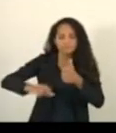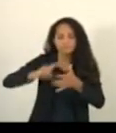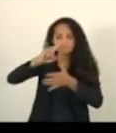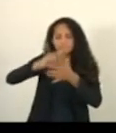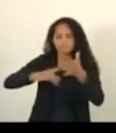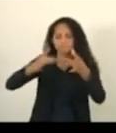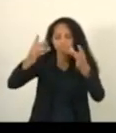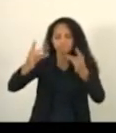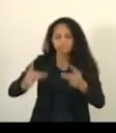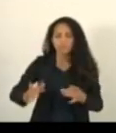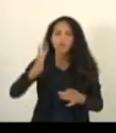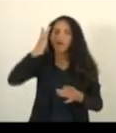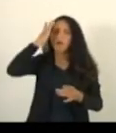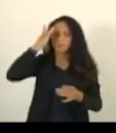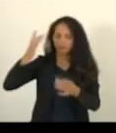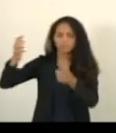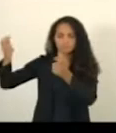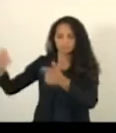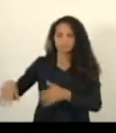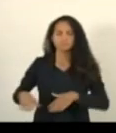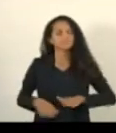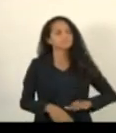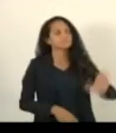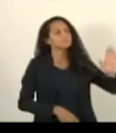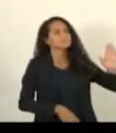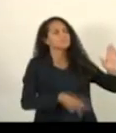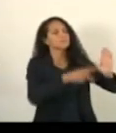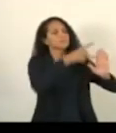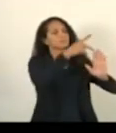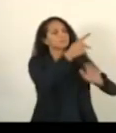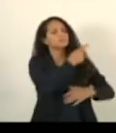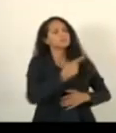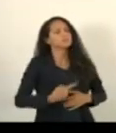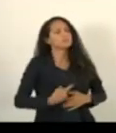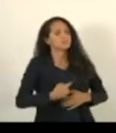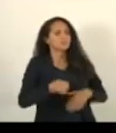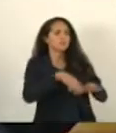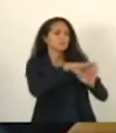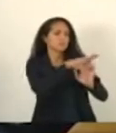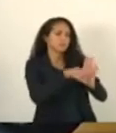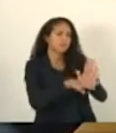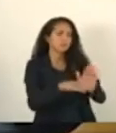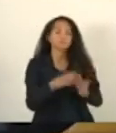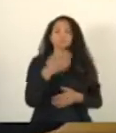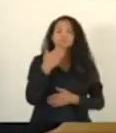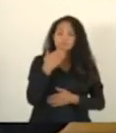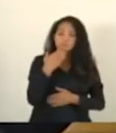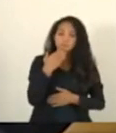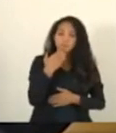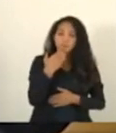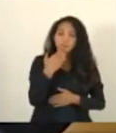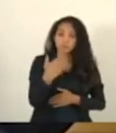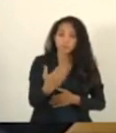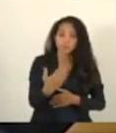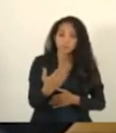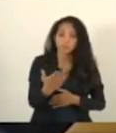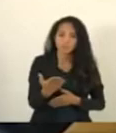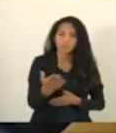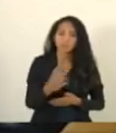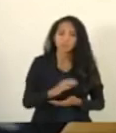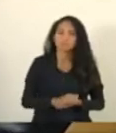parcial. Presidente, pela ordem. Peço a Vossa Excelência para fazer... Pela ordem, deputado Vossa